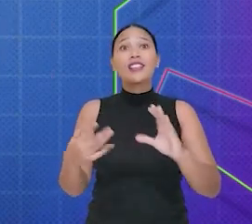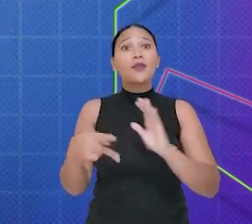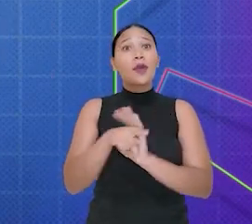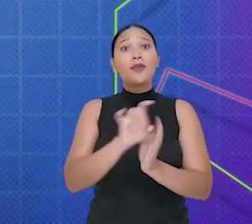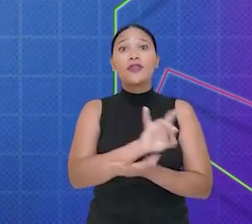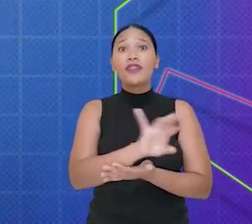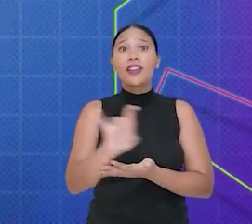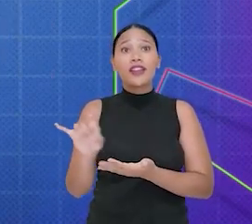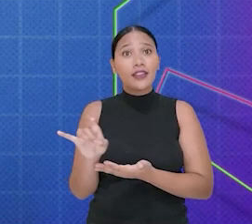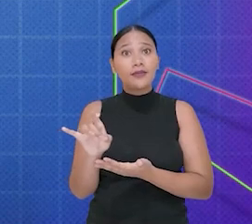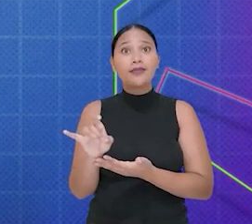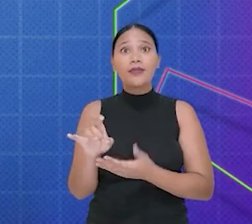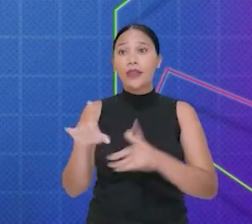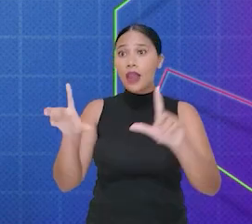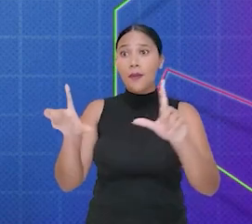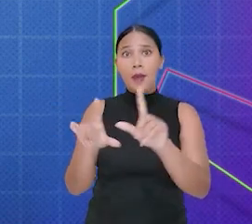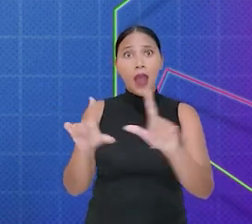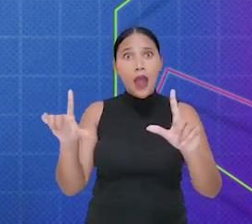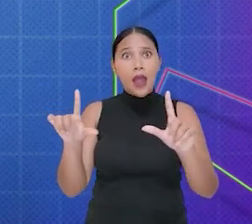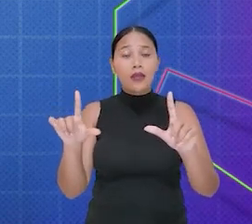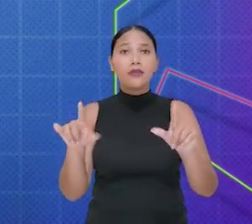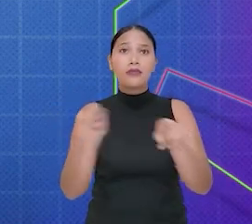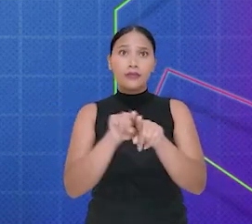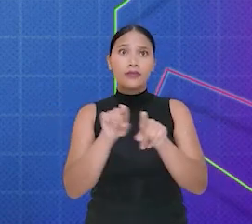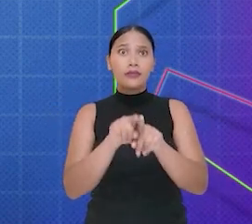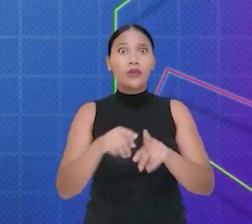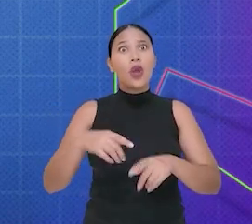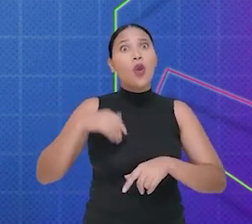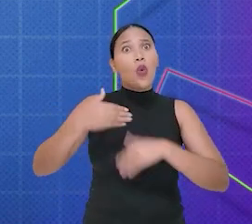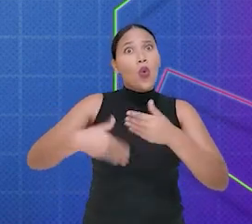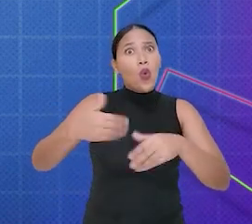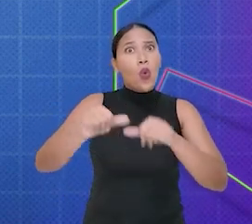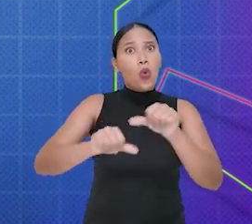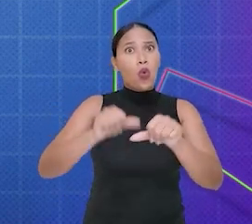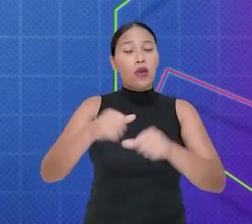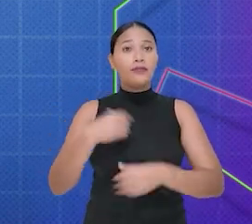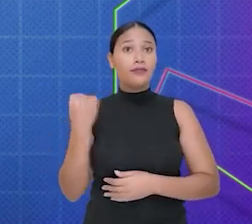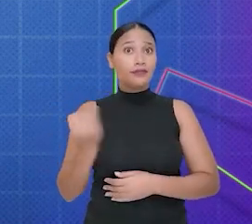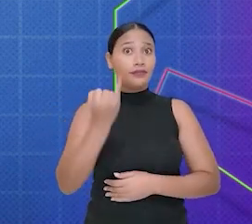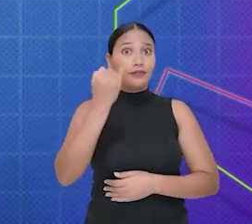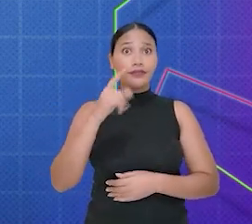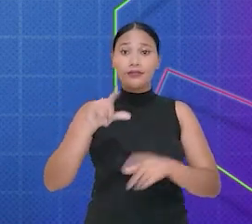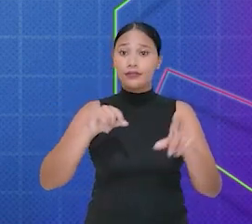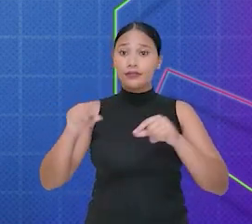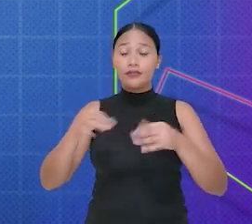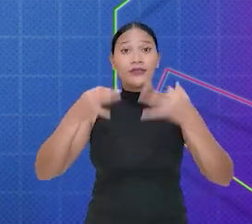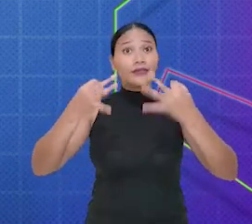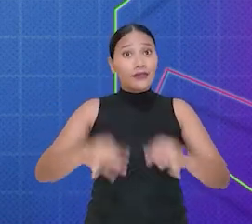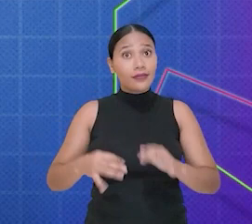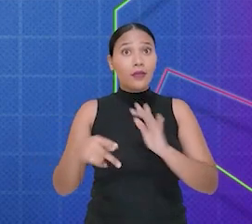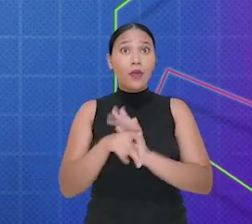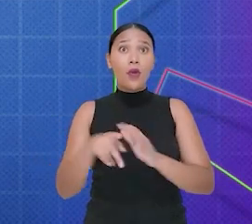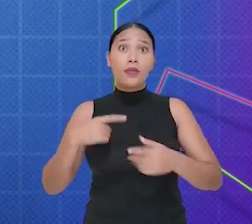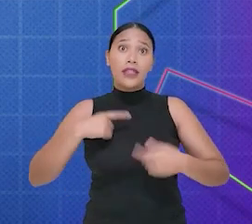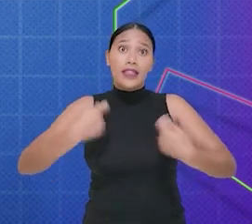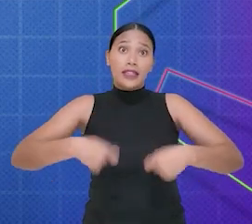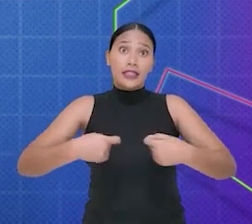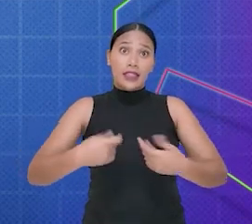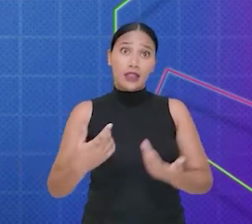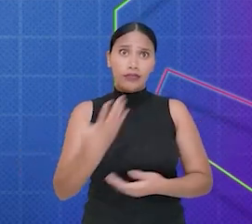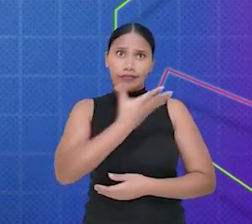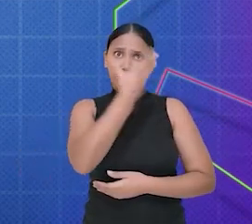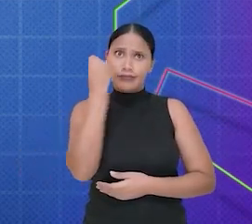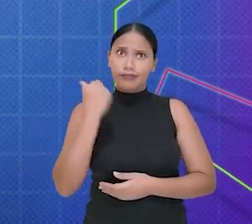possui características diferentes, como o tamanho, a resolução e a taxa de atualização. É importante escolher o monitor certo